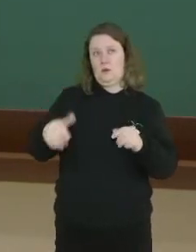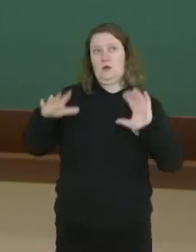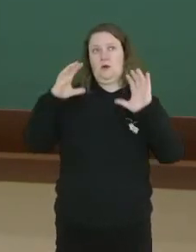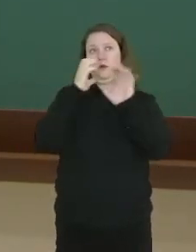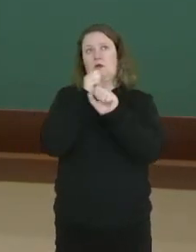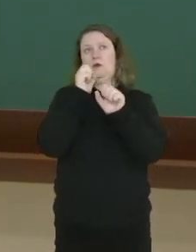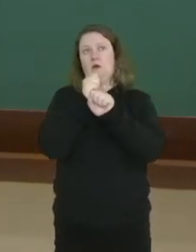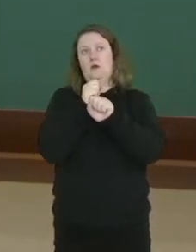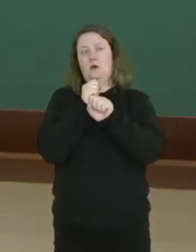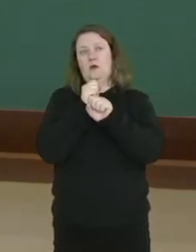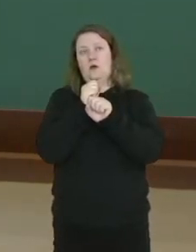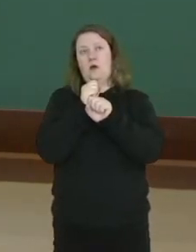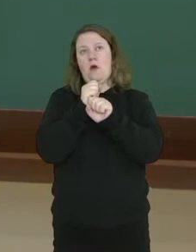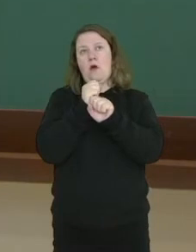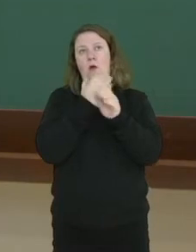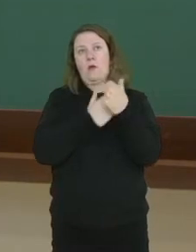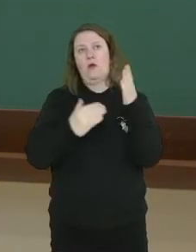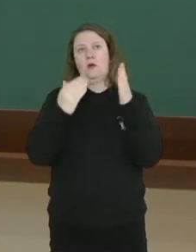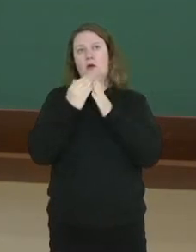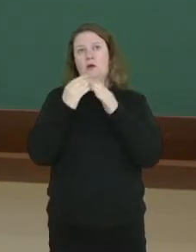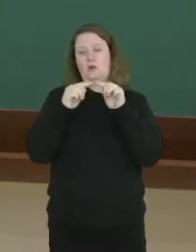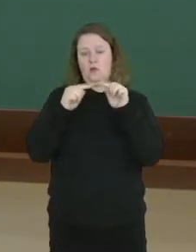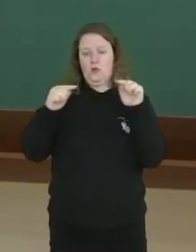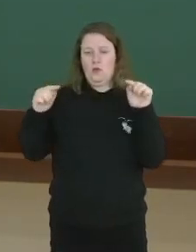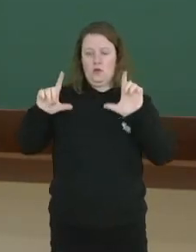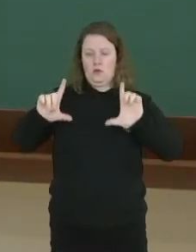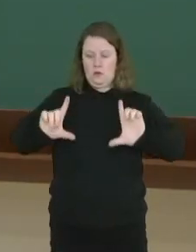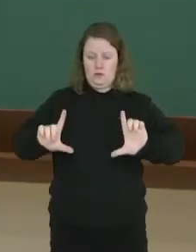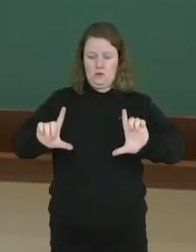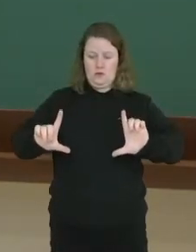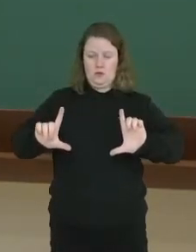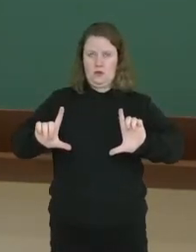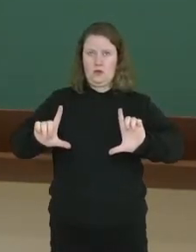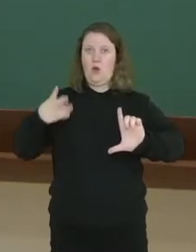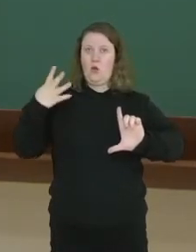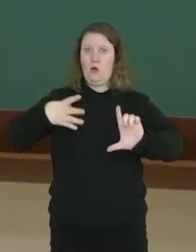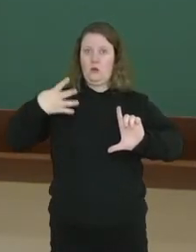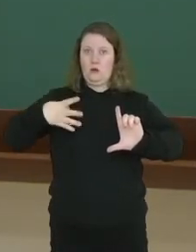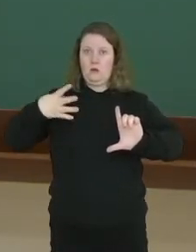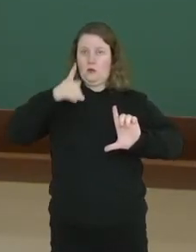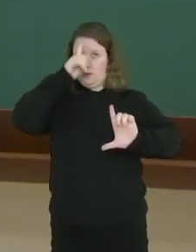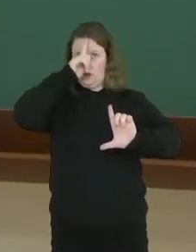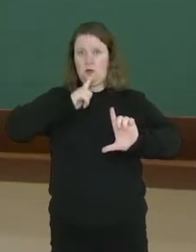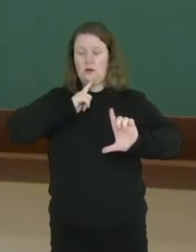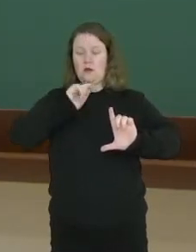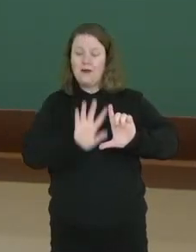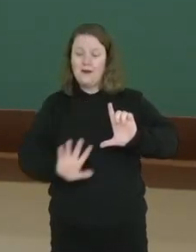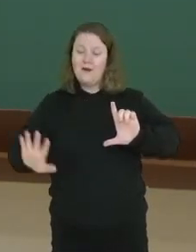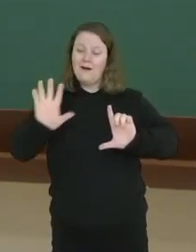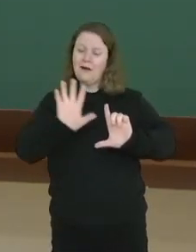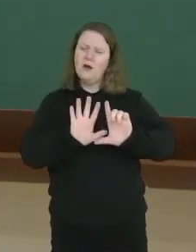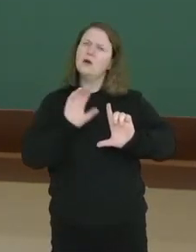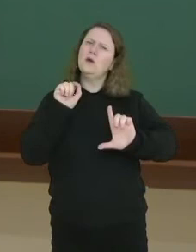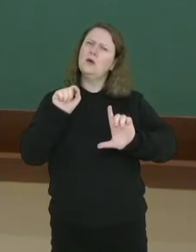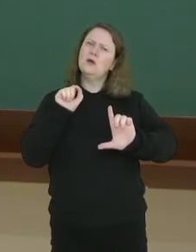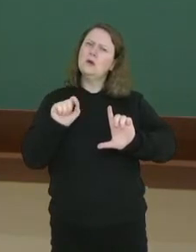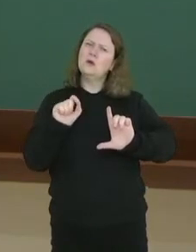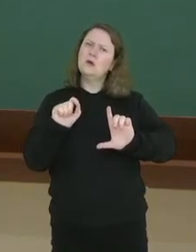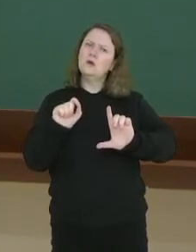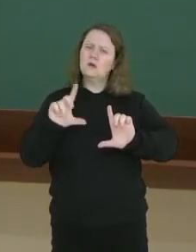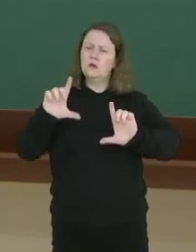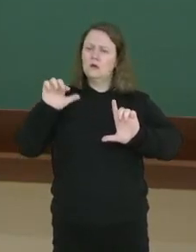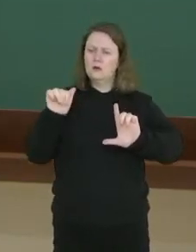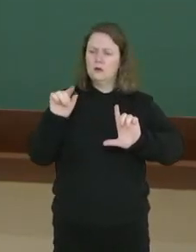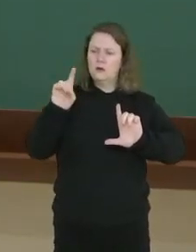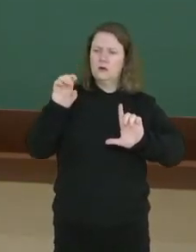cateto maior é o 4 aqui, tá bom? Então, qual a área desse quadrado amarelo? Então, a área de um quadrado é lado